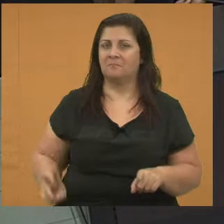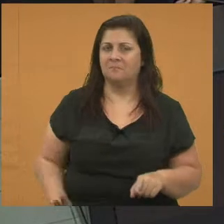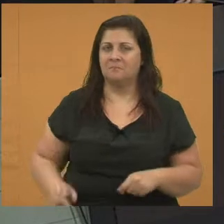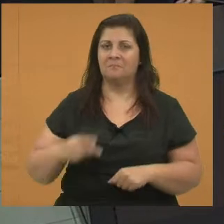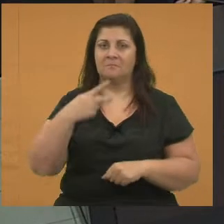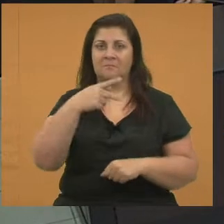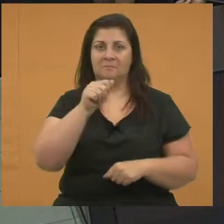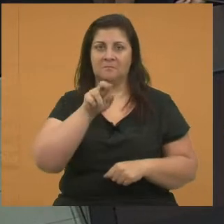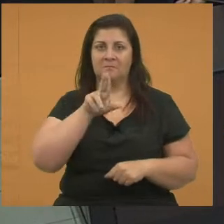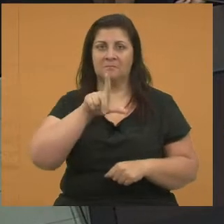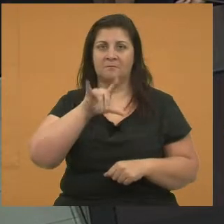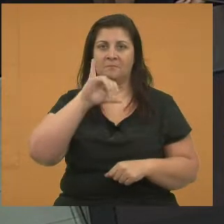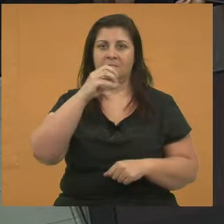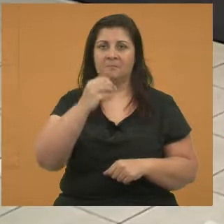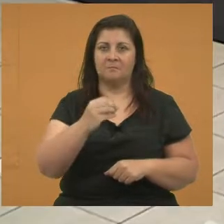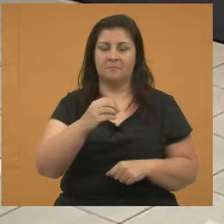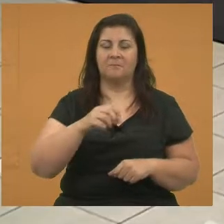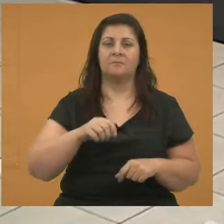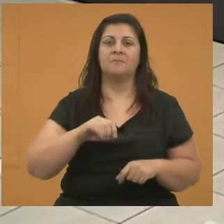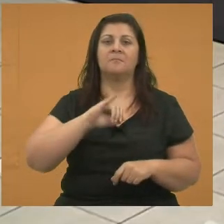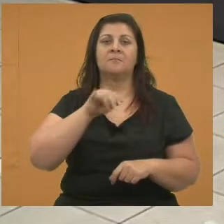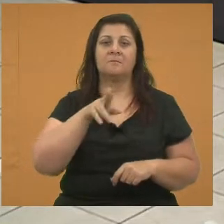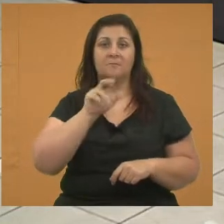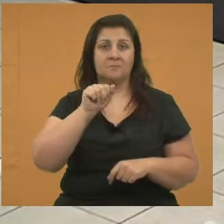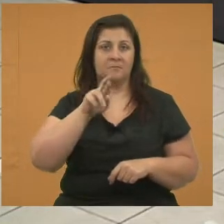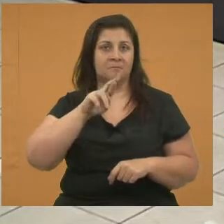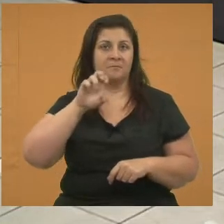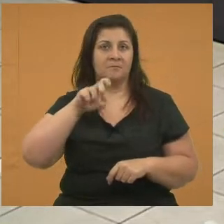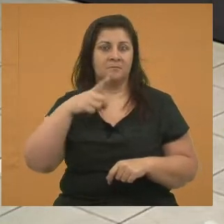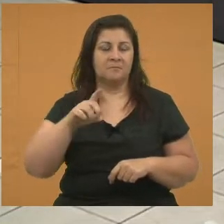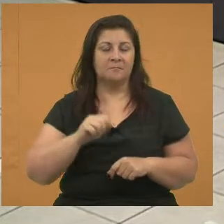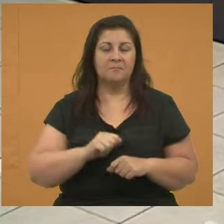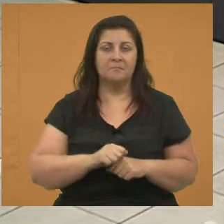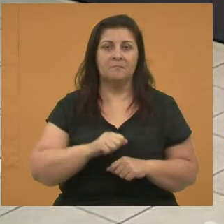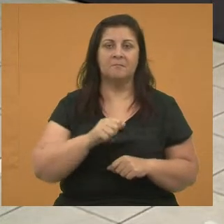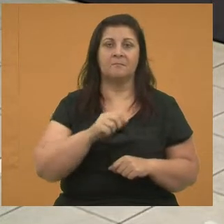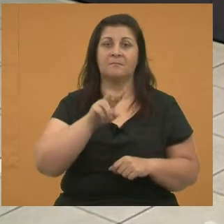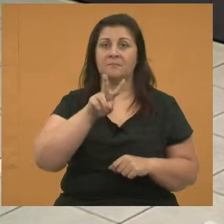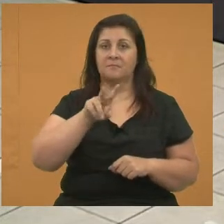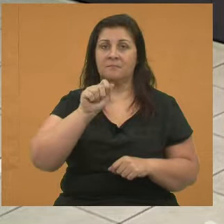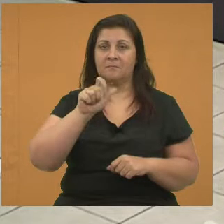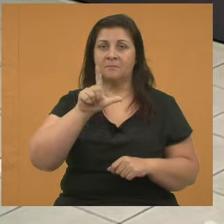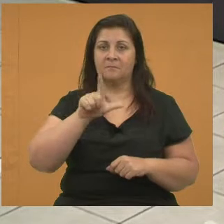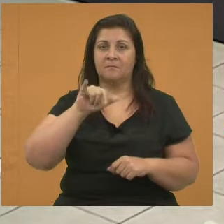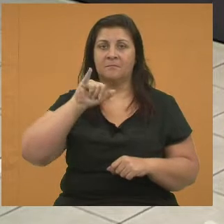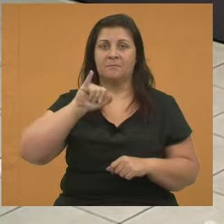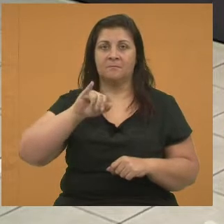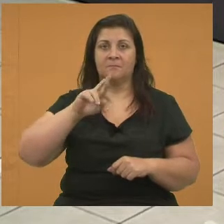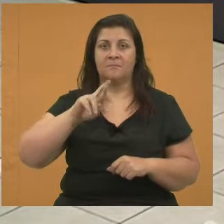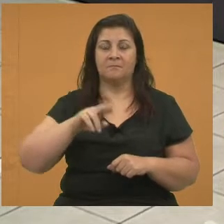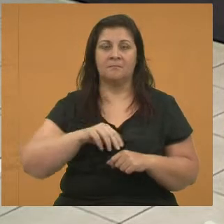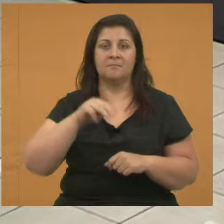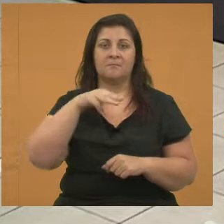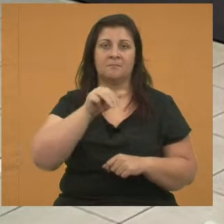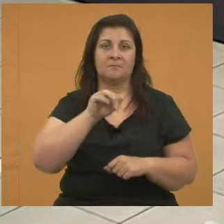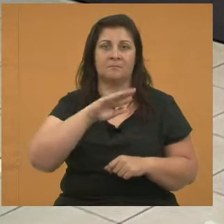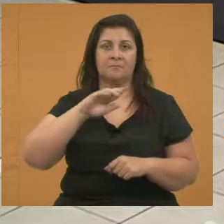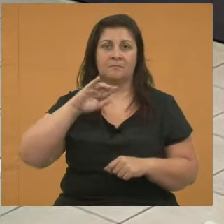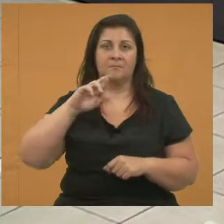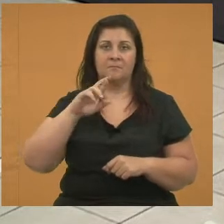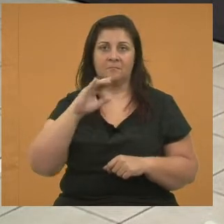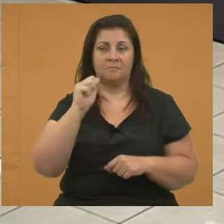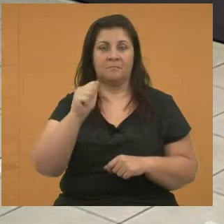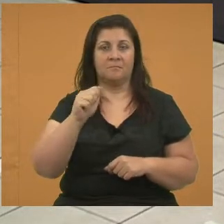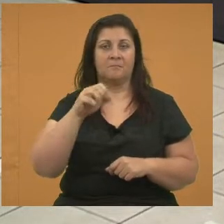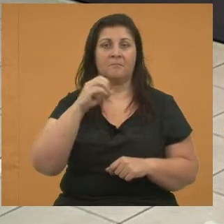Esporte, Juarez Araújo, Arildo Batista, Valmir do Parque Meia Lua, Demarau Sodré, doutora Márcia e Sônia Paz